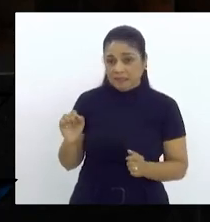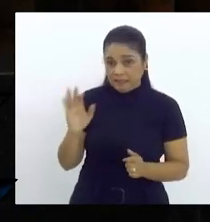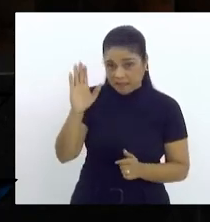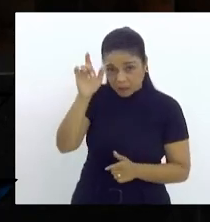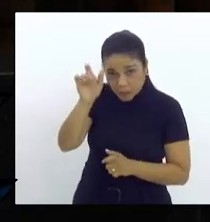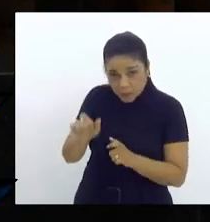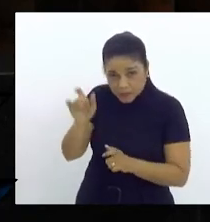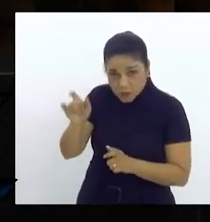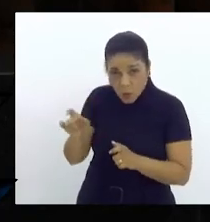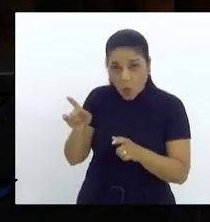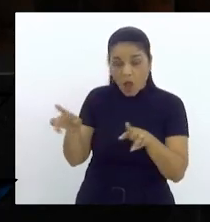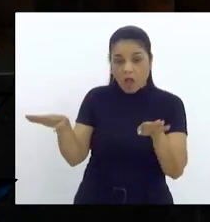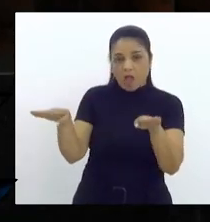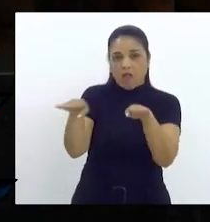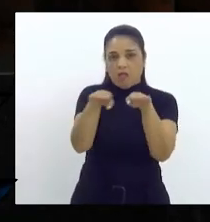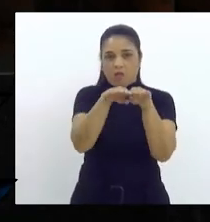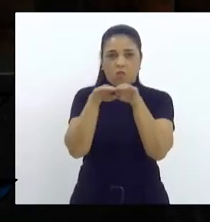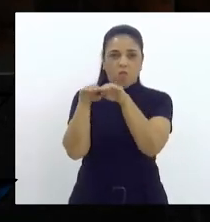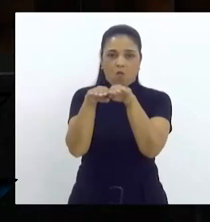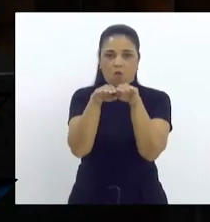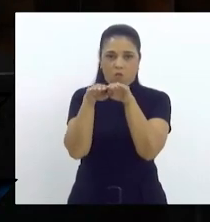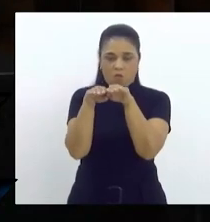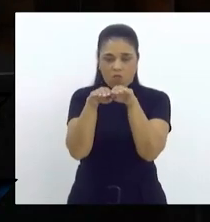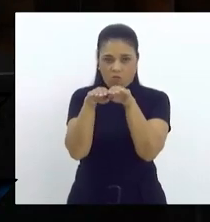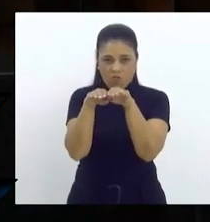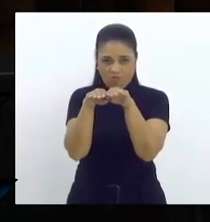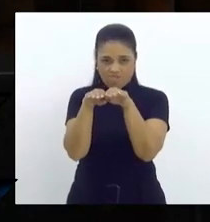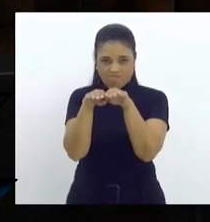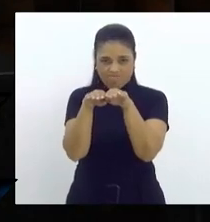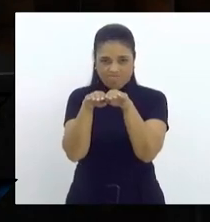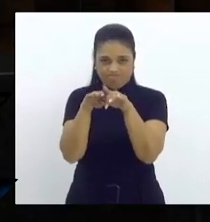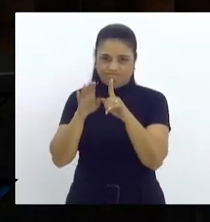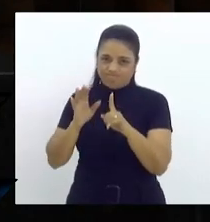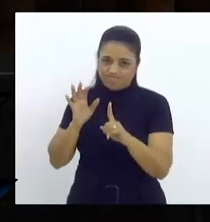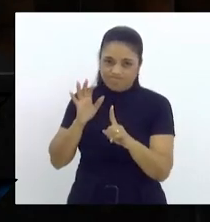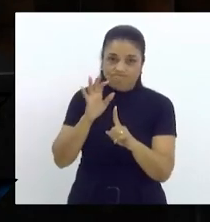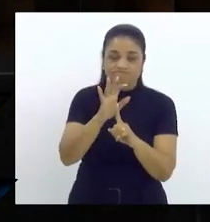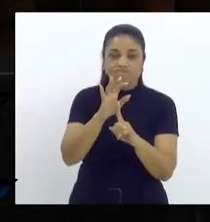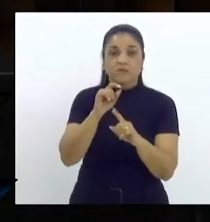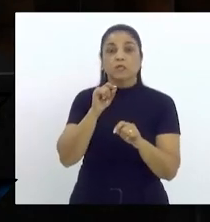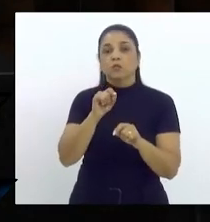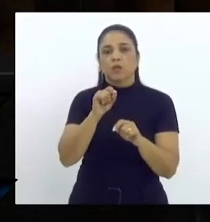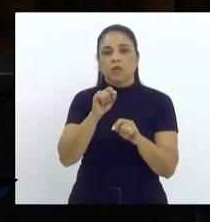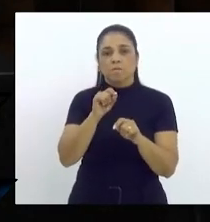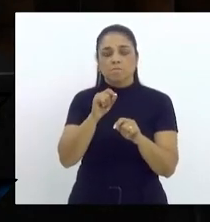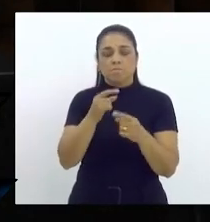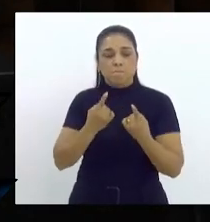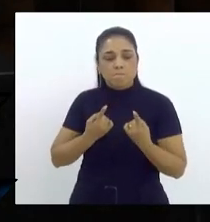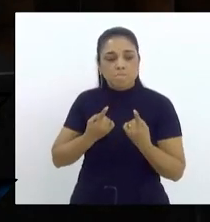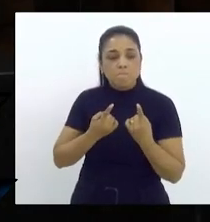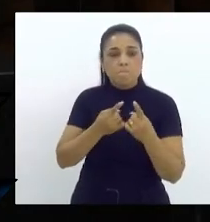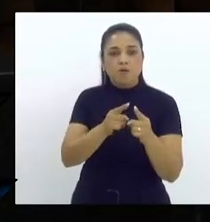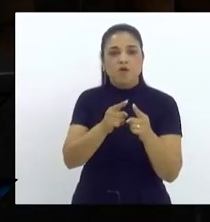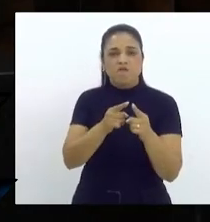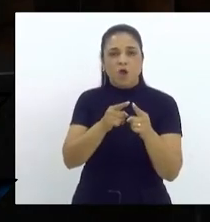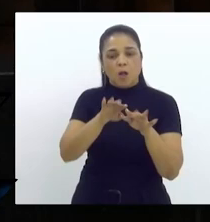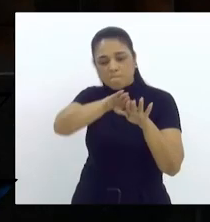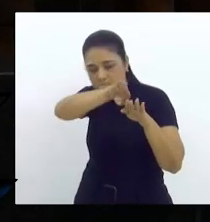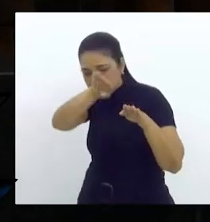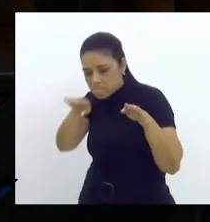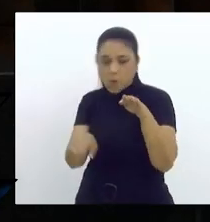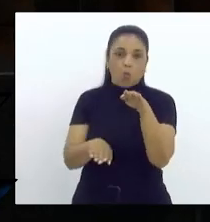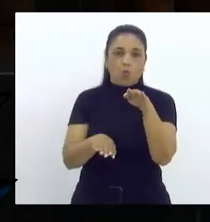igual. E, com isso, provoca distorções. Basta